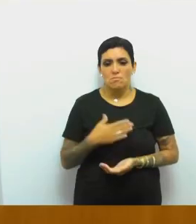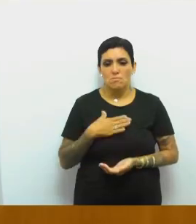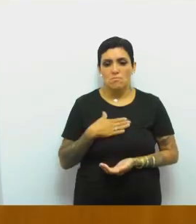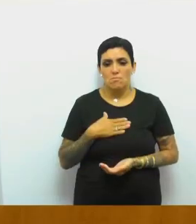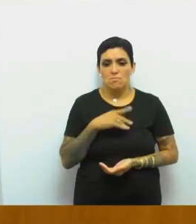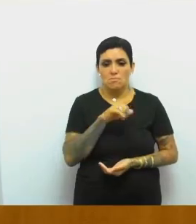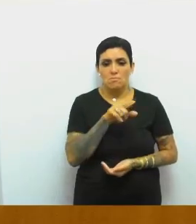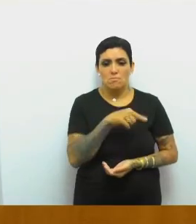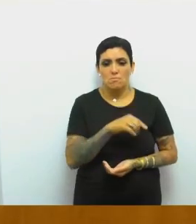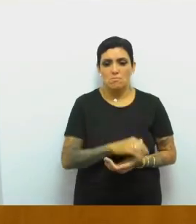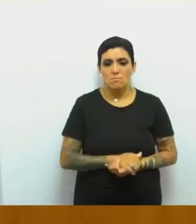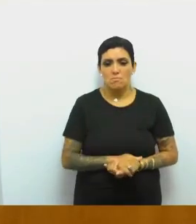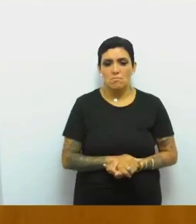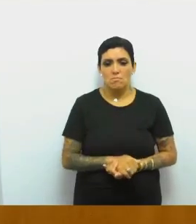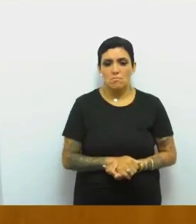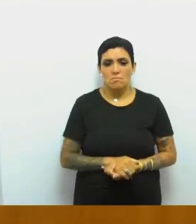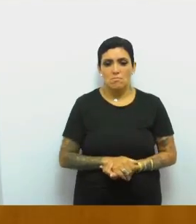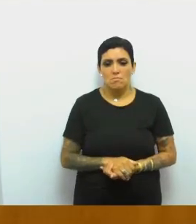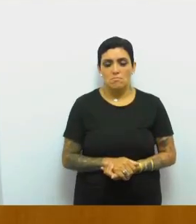eu não aprovei na comissão.